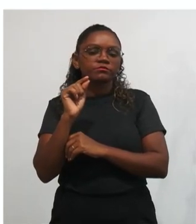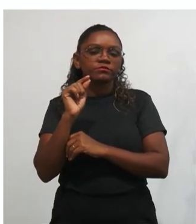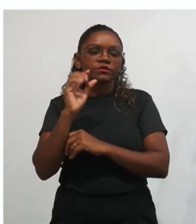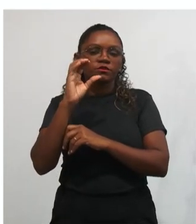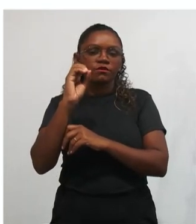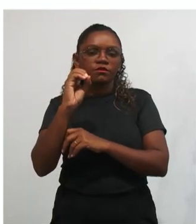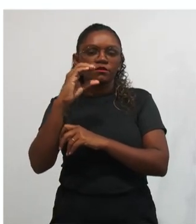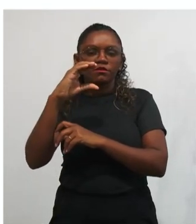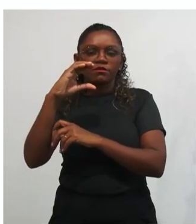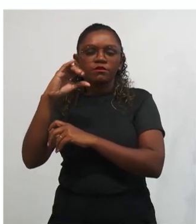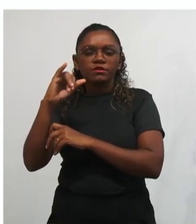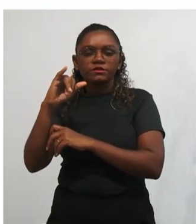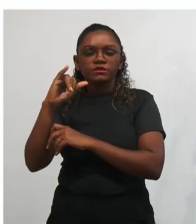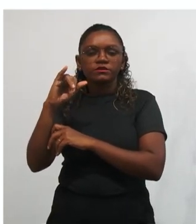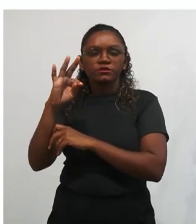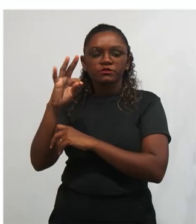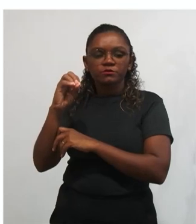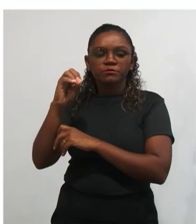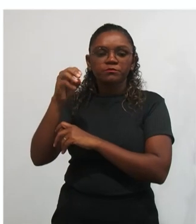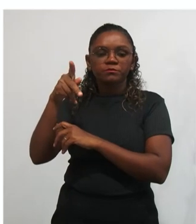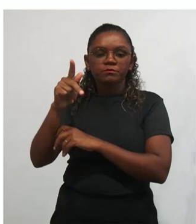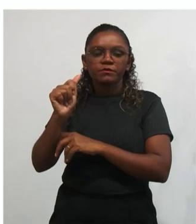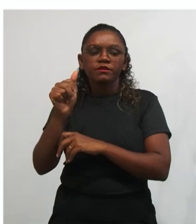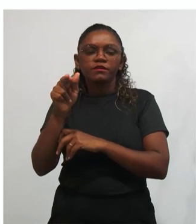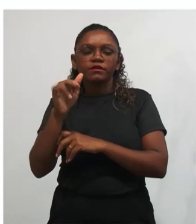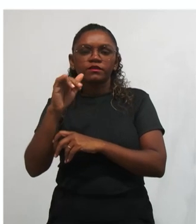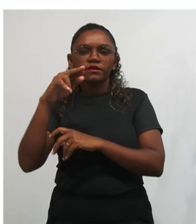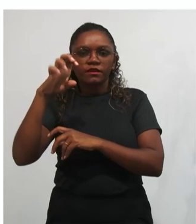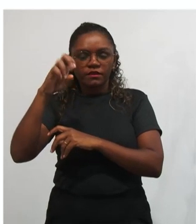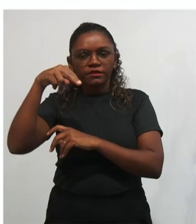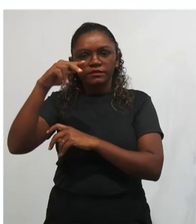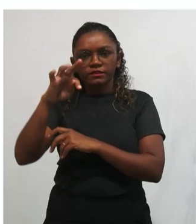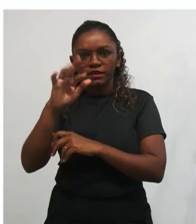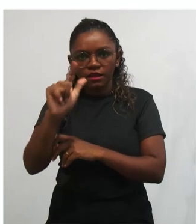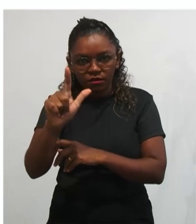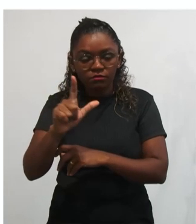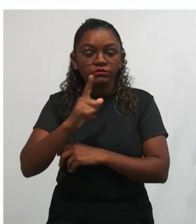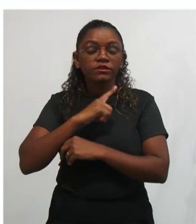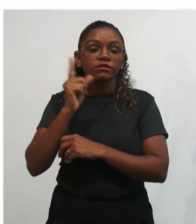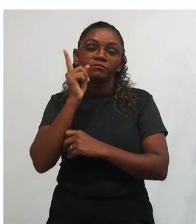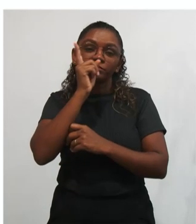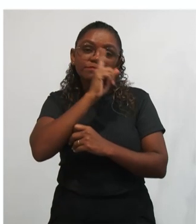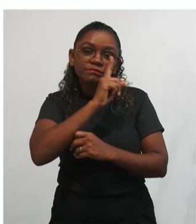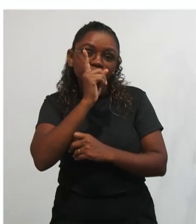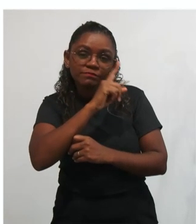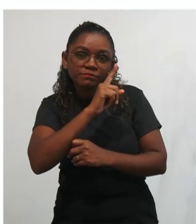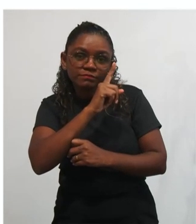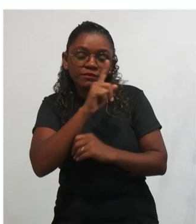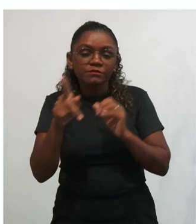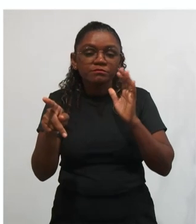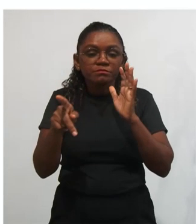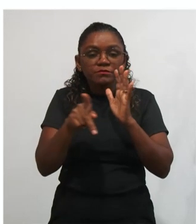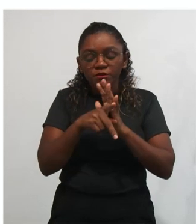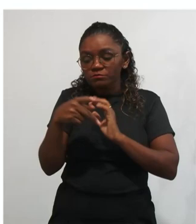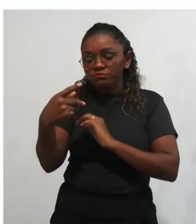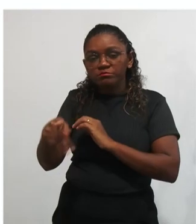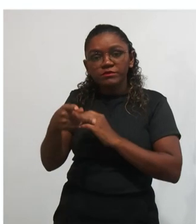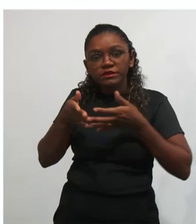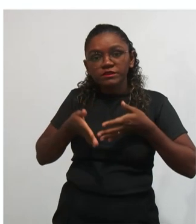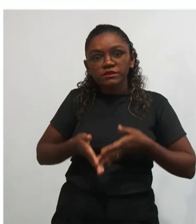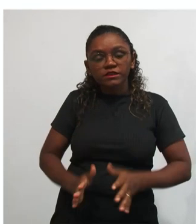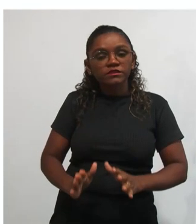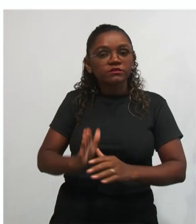bem nesse meinho aqui você tem uma falha que já vem provavelmente com essa criança